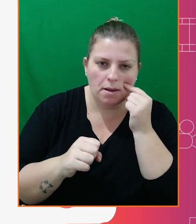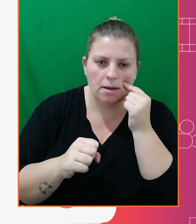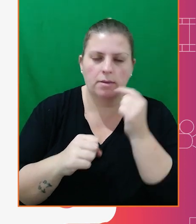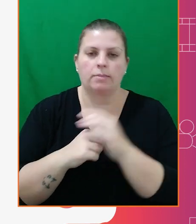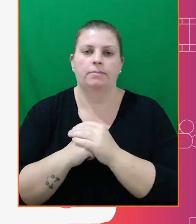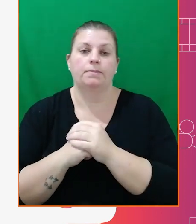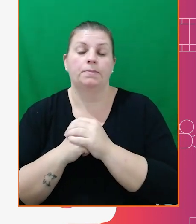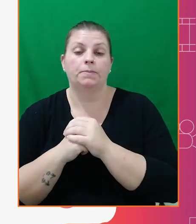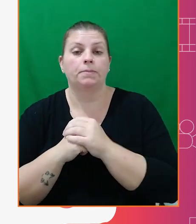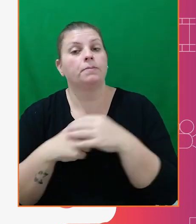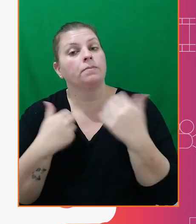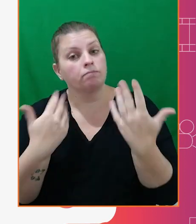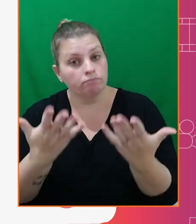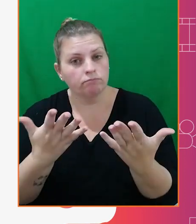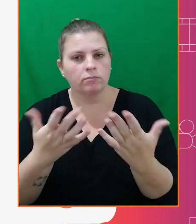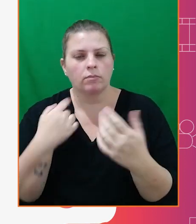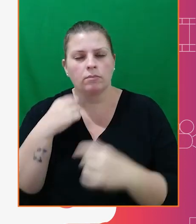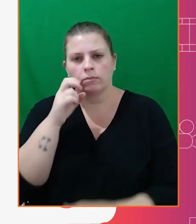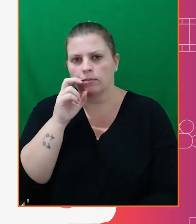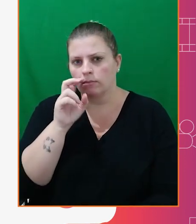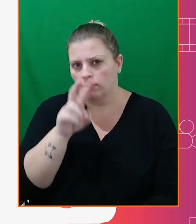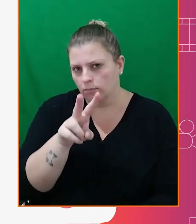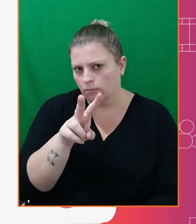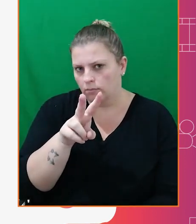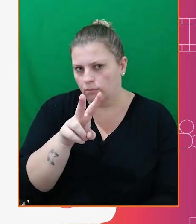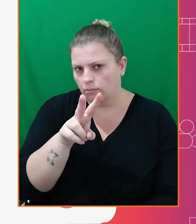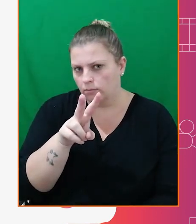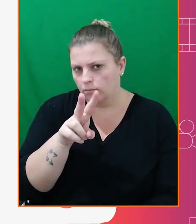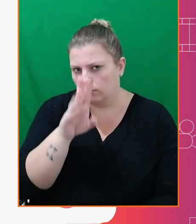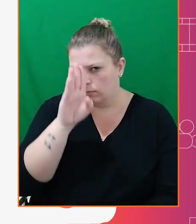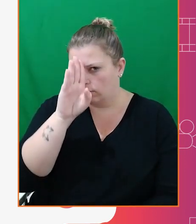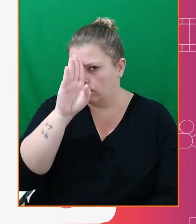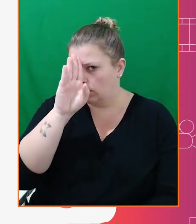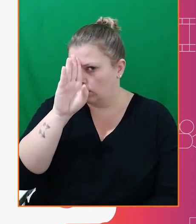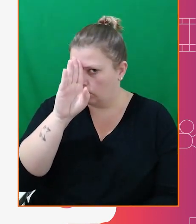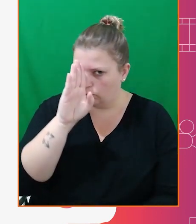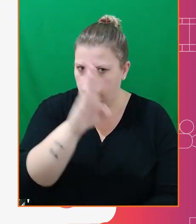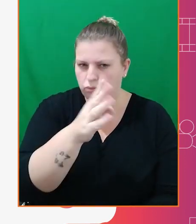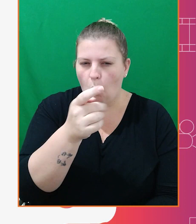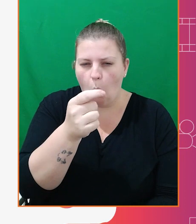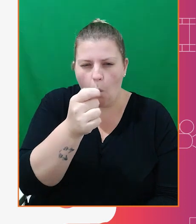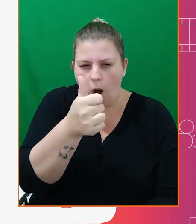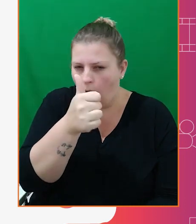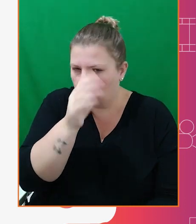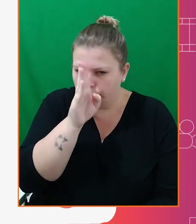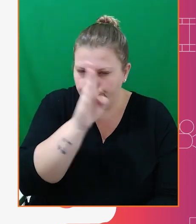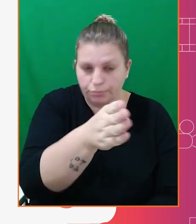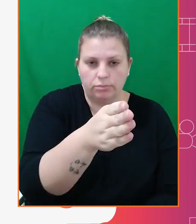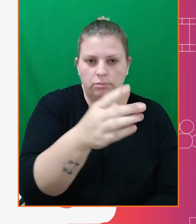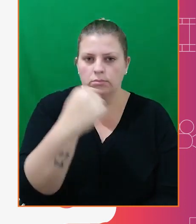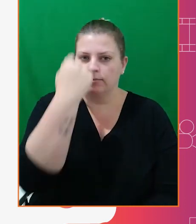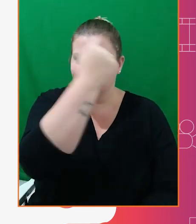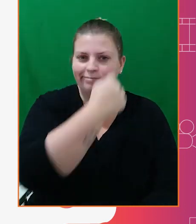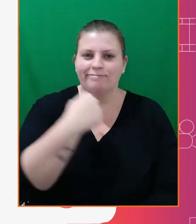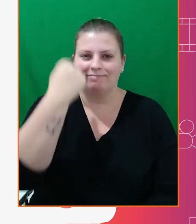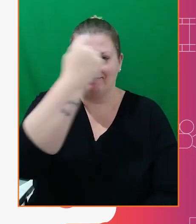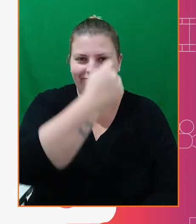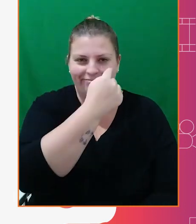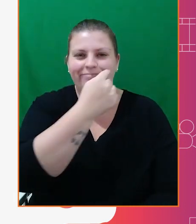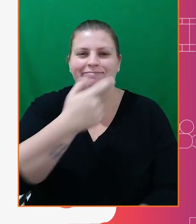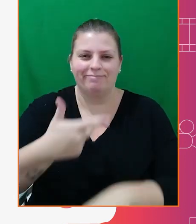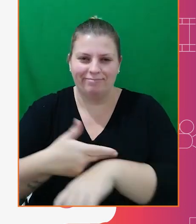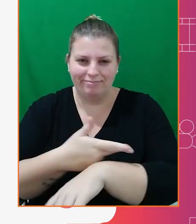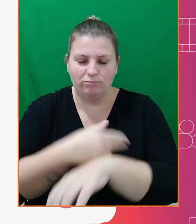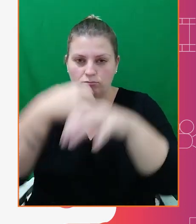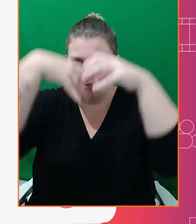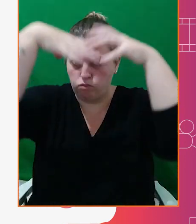amarelo. Dessa forma, o nosso olhar é direcionado quase que instantaneamente para o rosto do